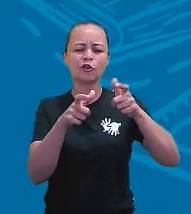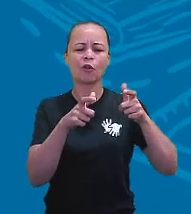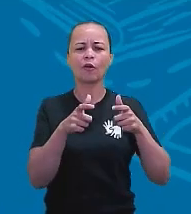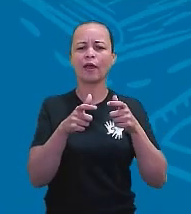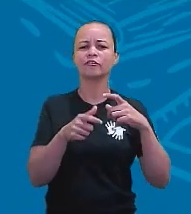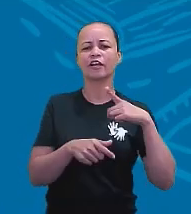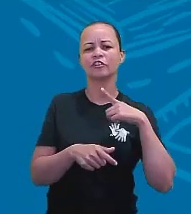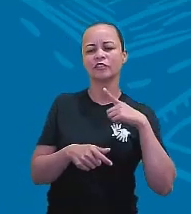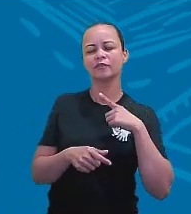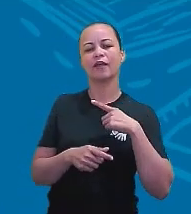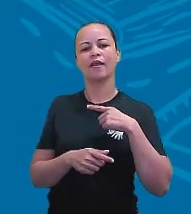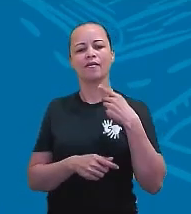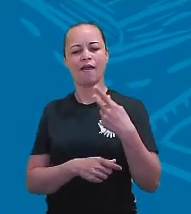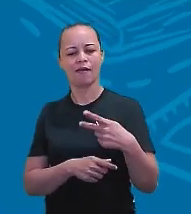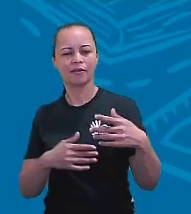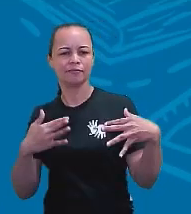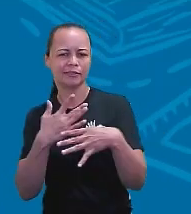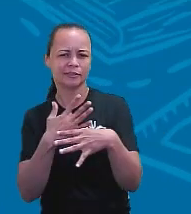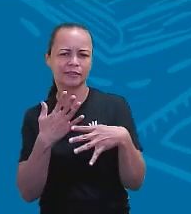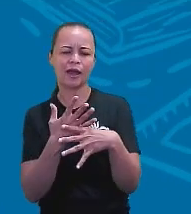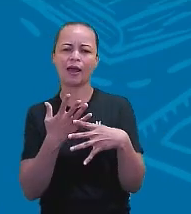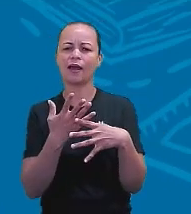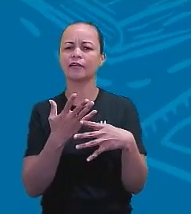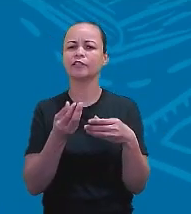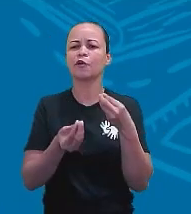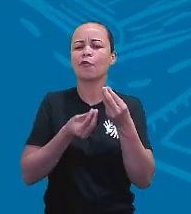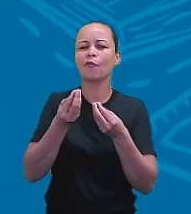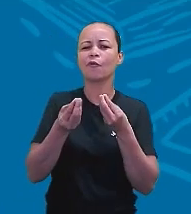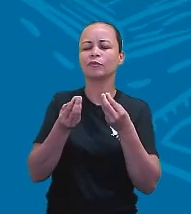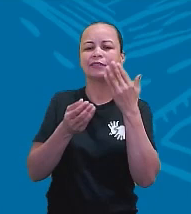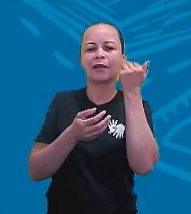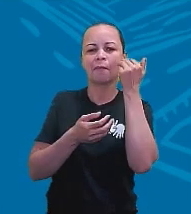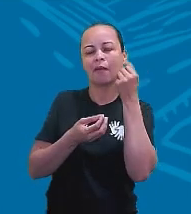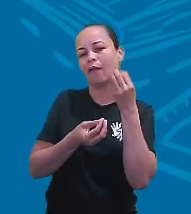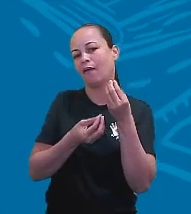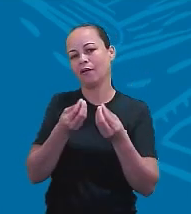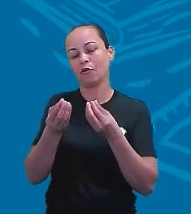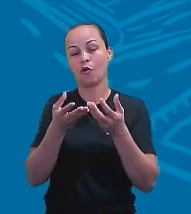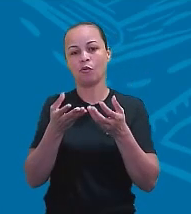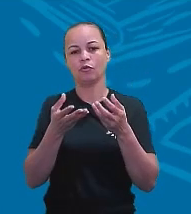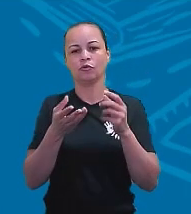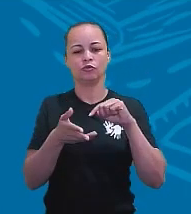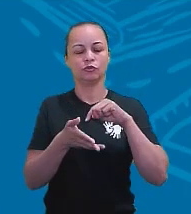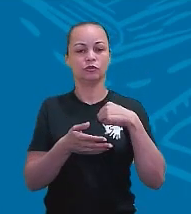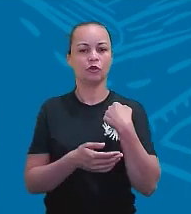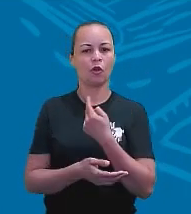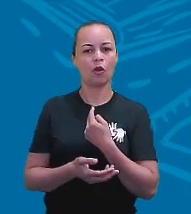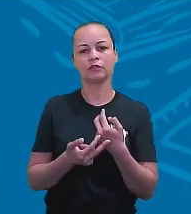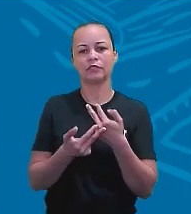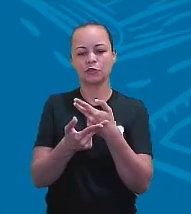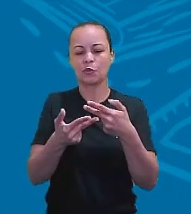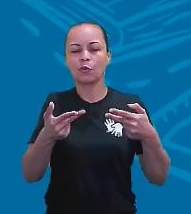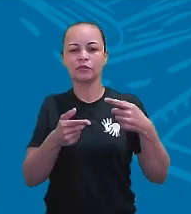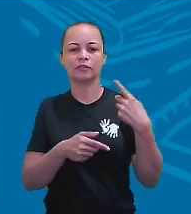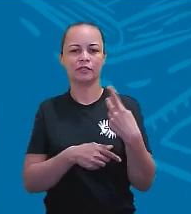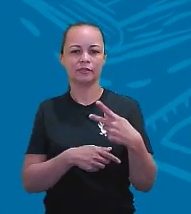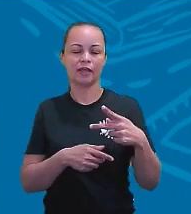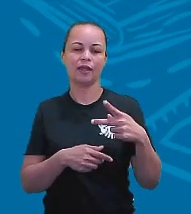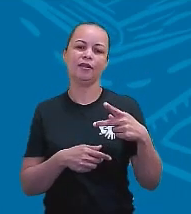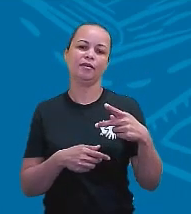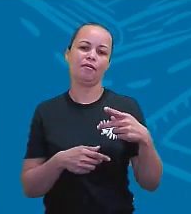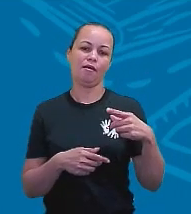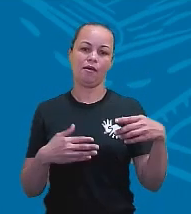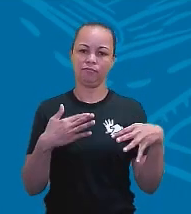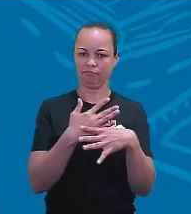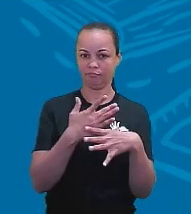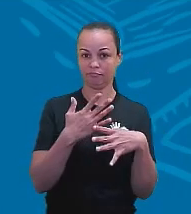cidade, procura se informar direitinho sobre os nossos bens que a gente tem conservados aqui na nossa cidade,